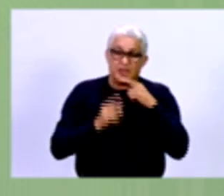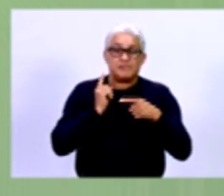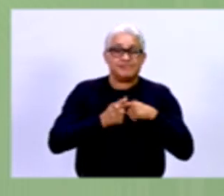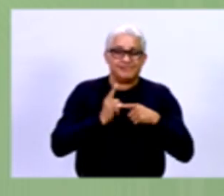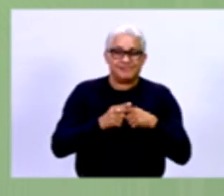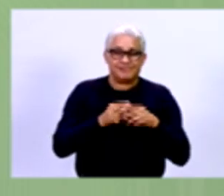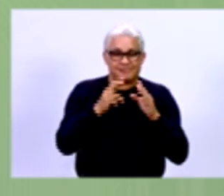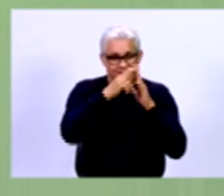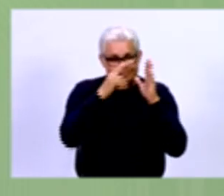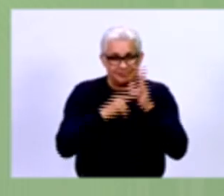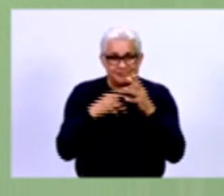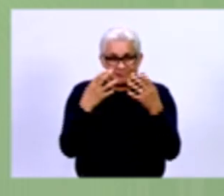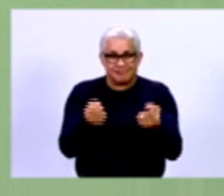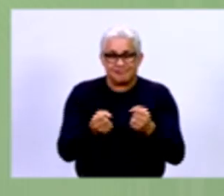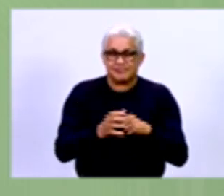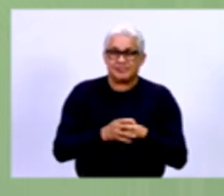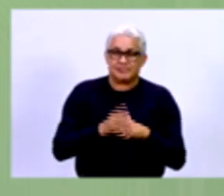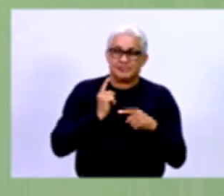evitar